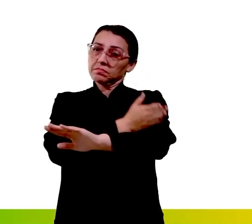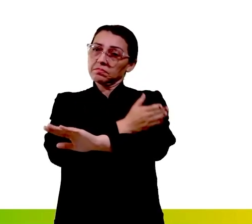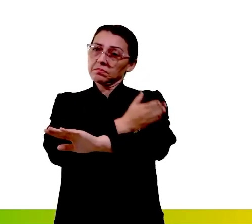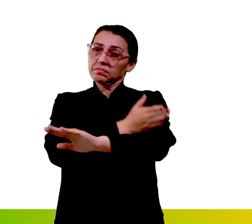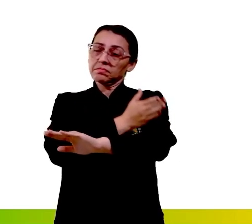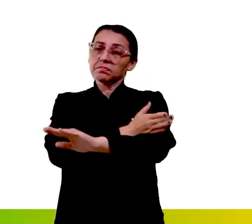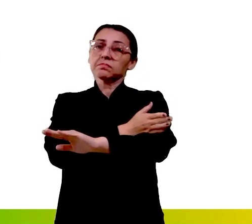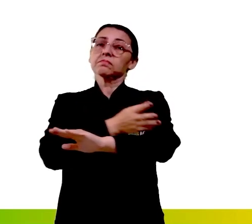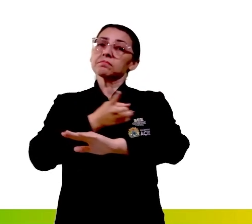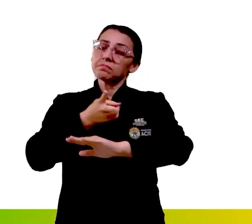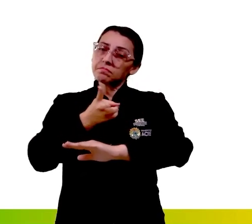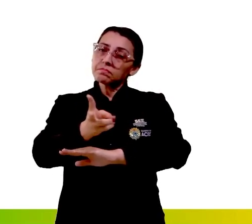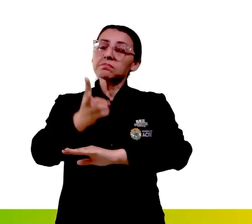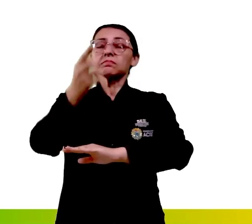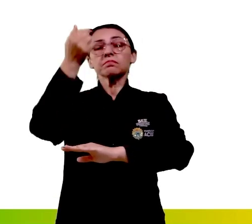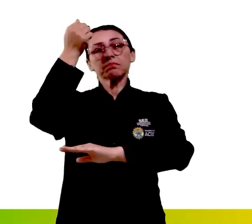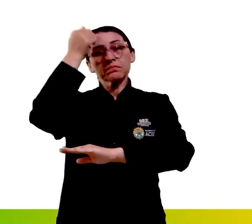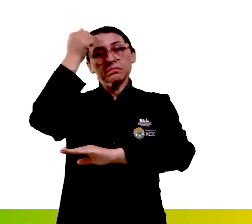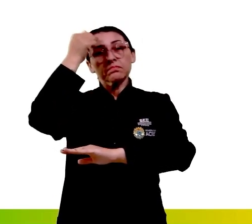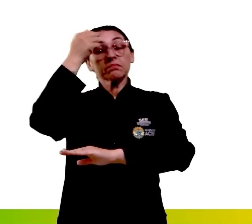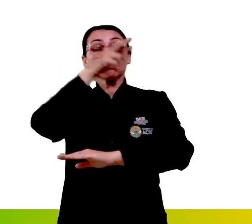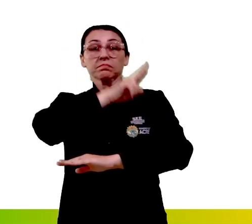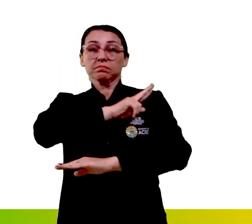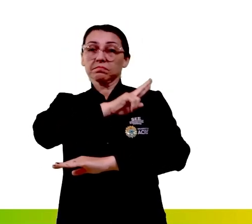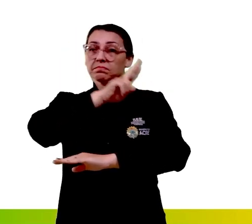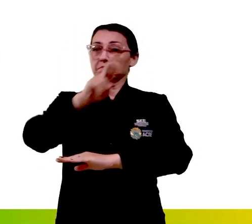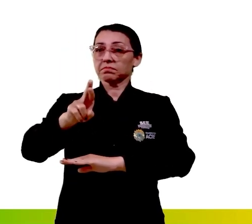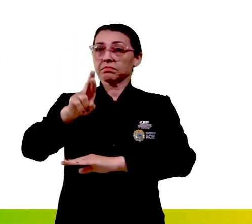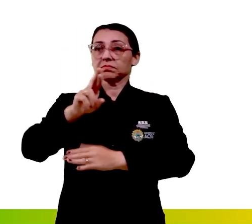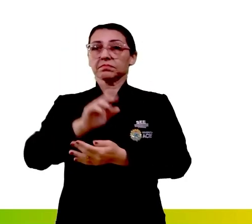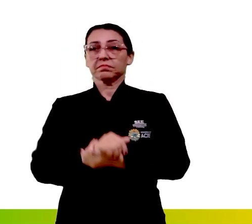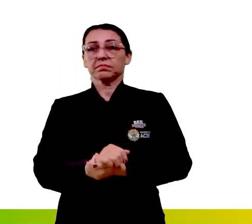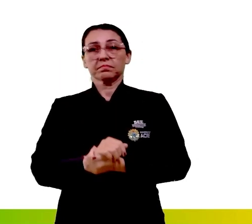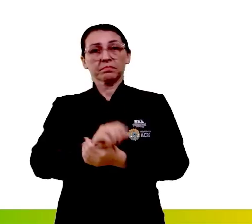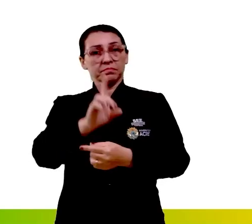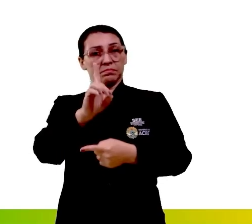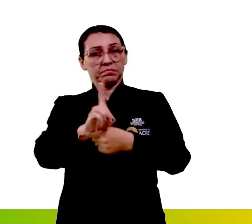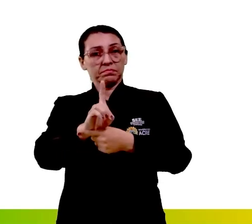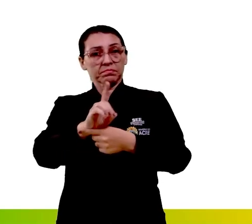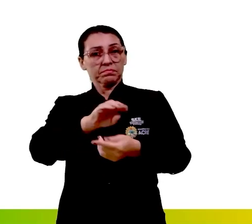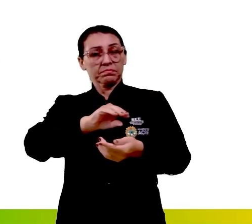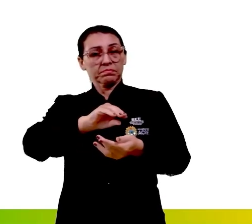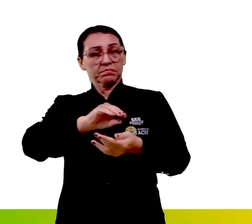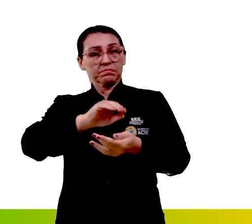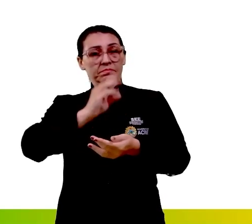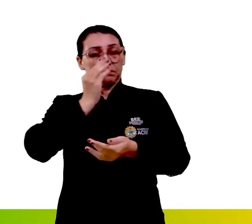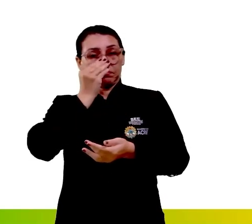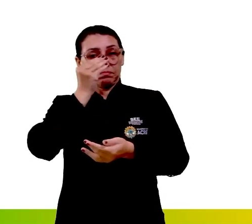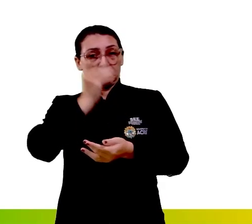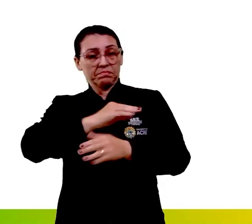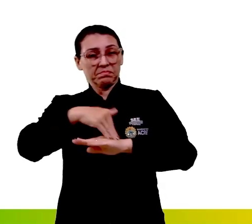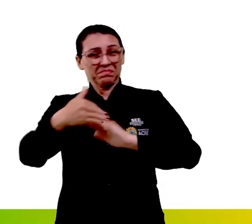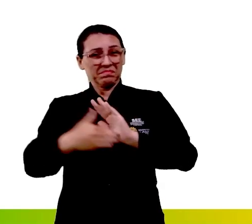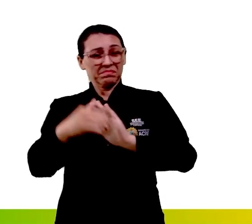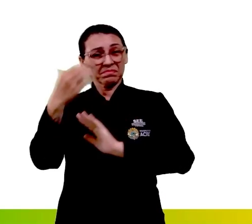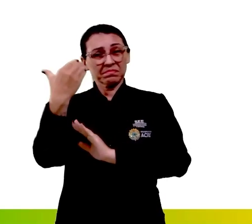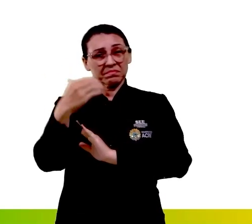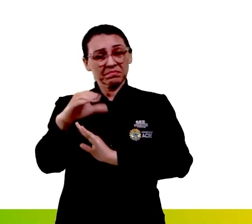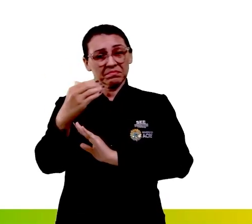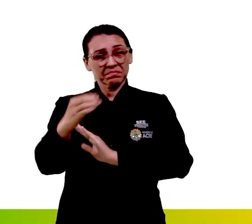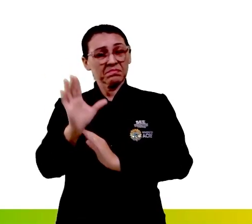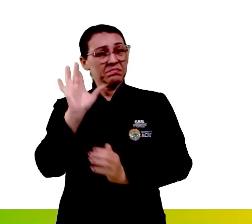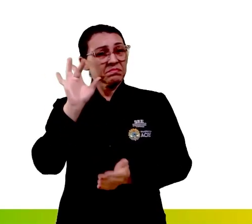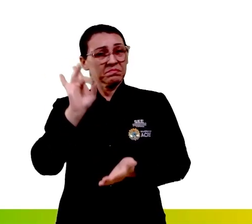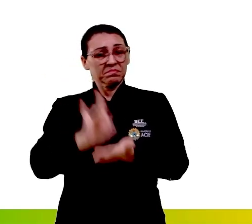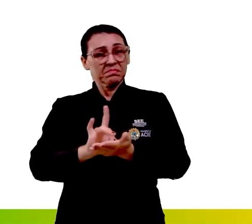quando prevalecia o pensamento religioso. Letra D, a rejeição completa da ciência como forma